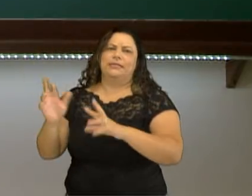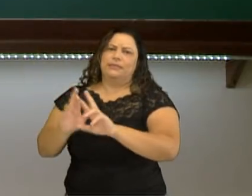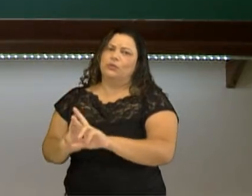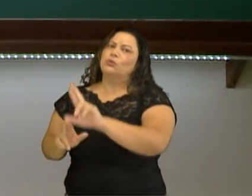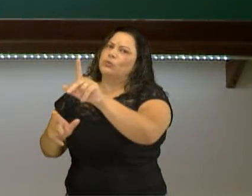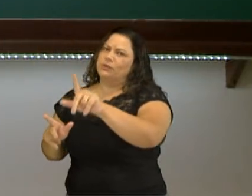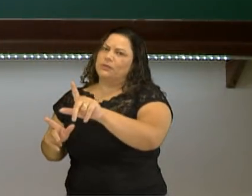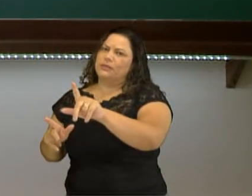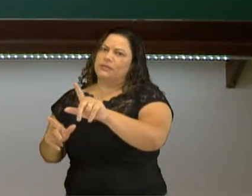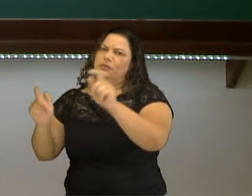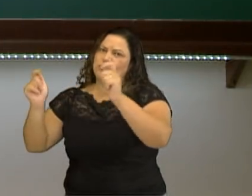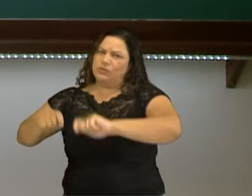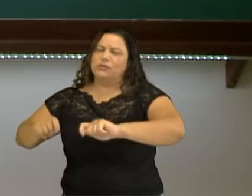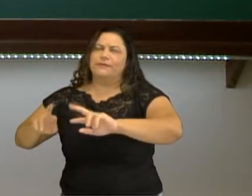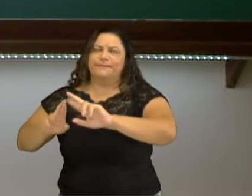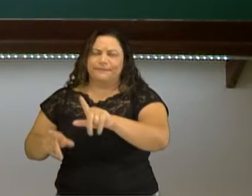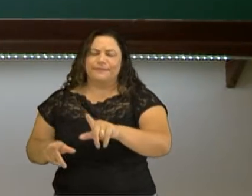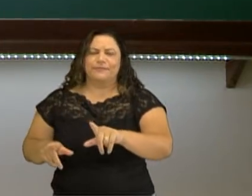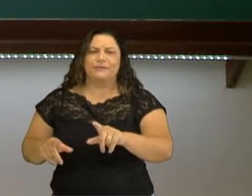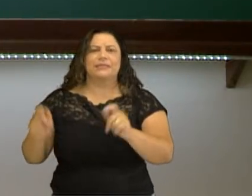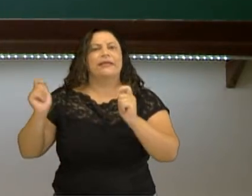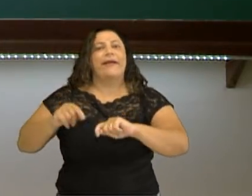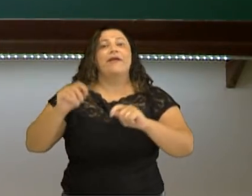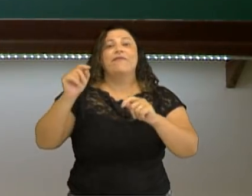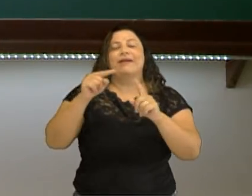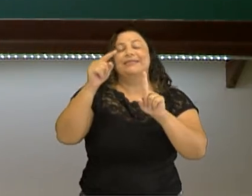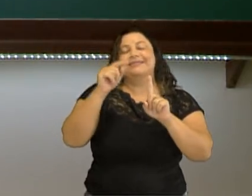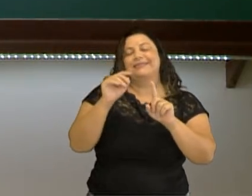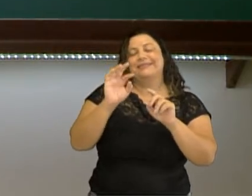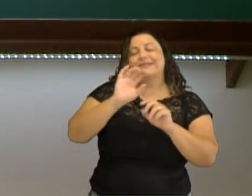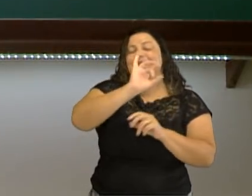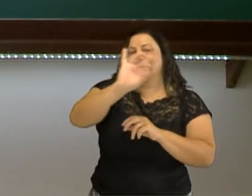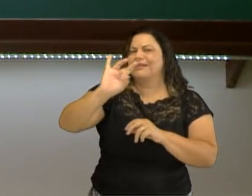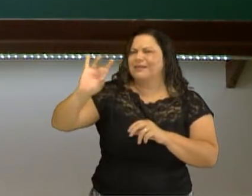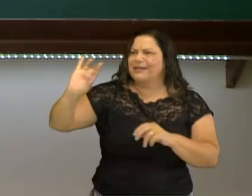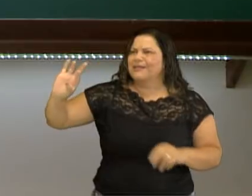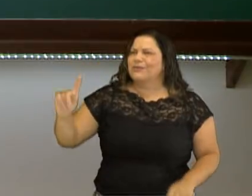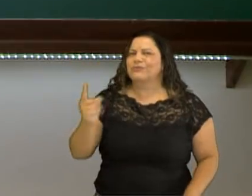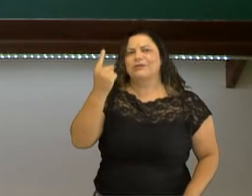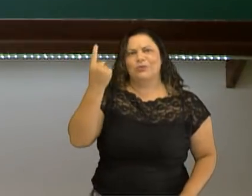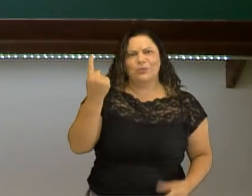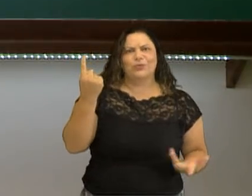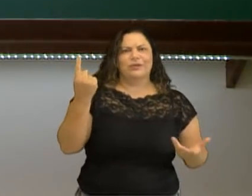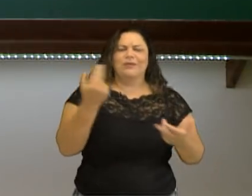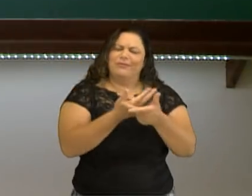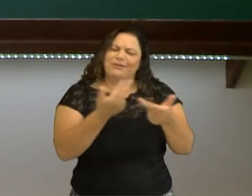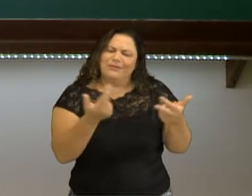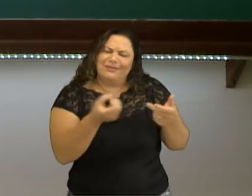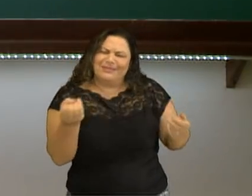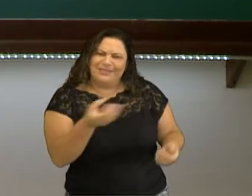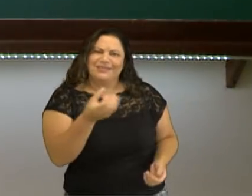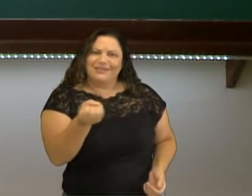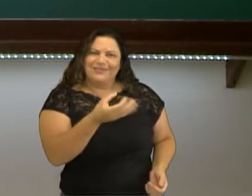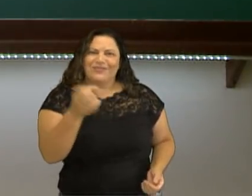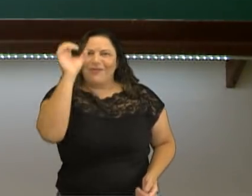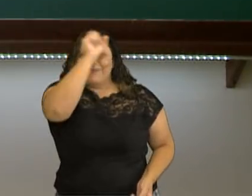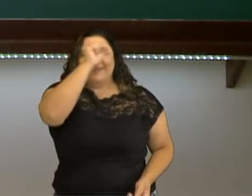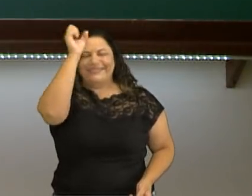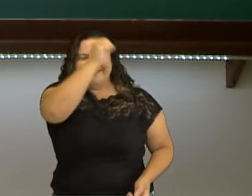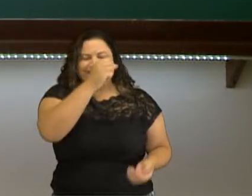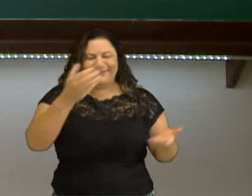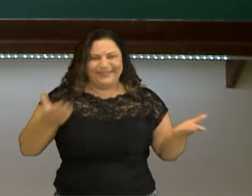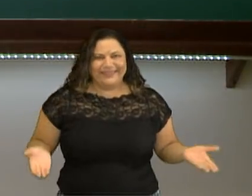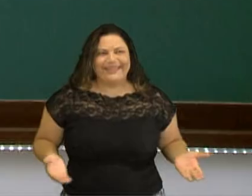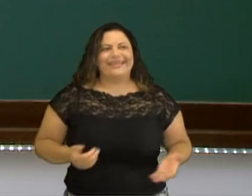o que diferencia as espécies e faz cada uma ser única. Olha que legal, tanta coisa nova para a gente aprender. Além disso,